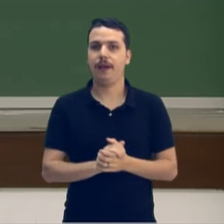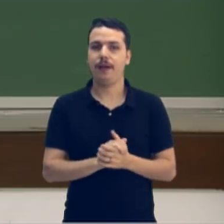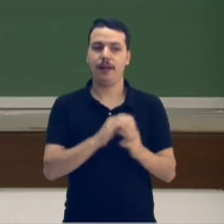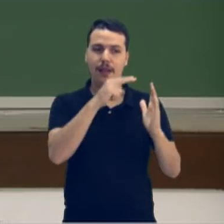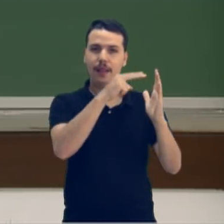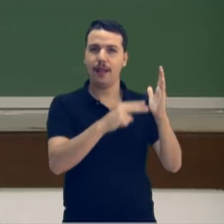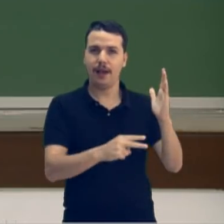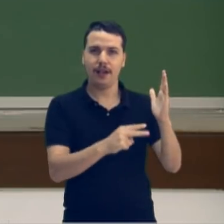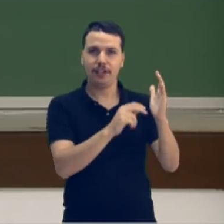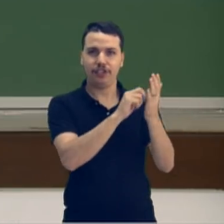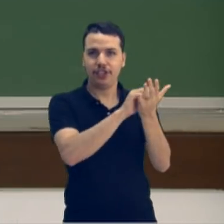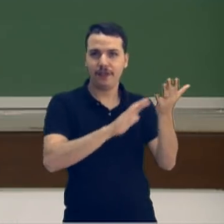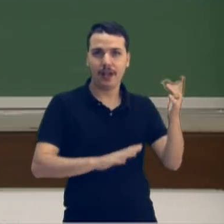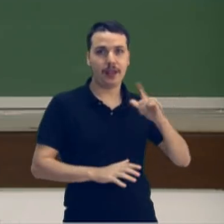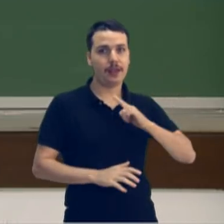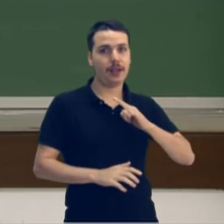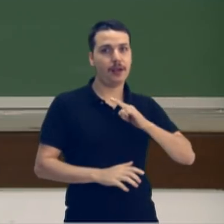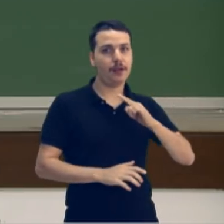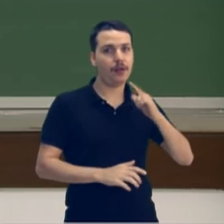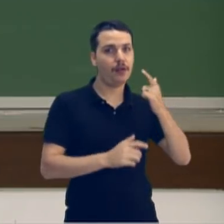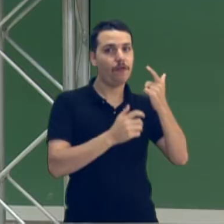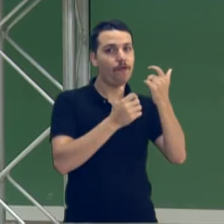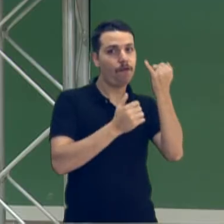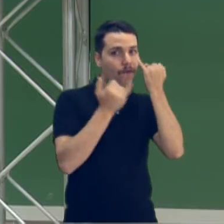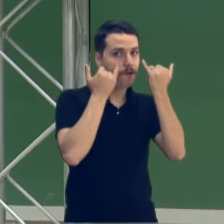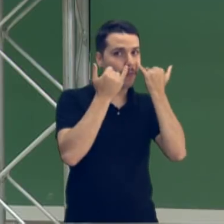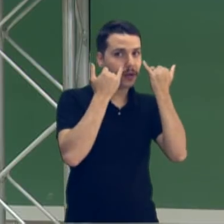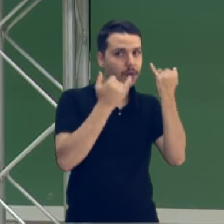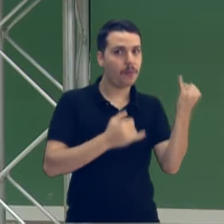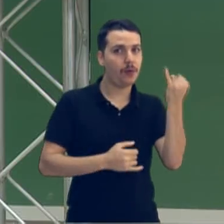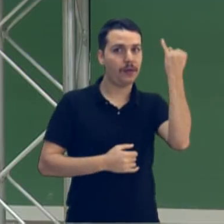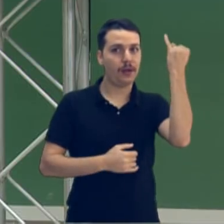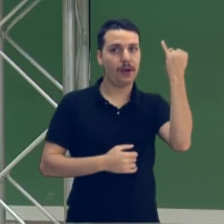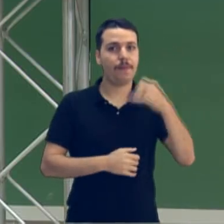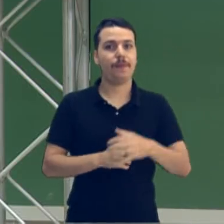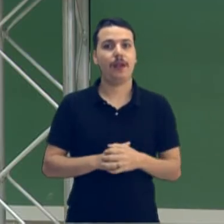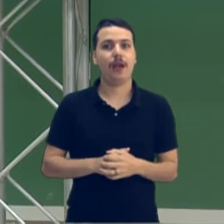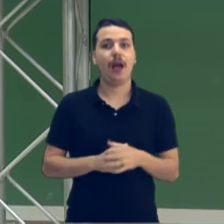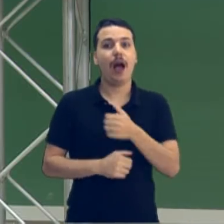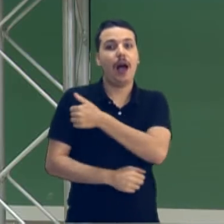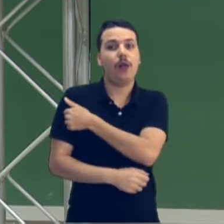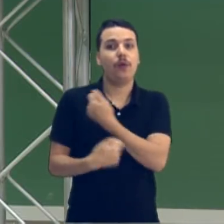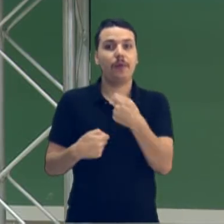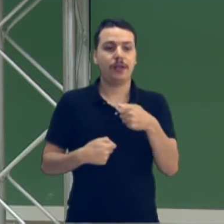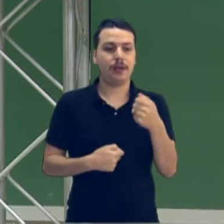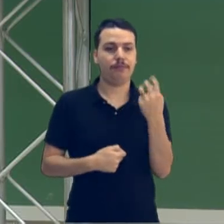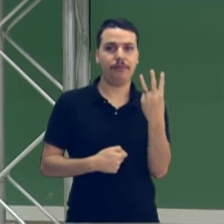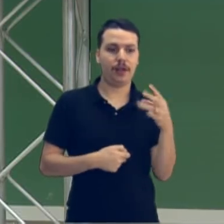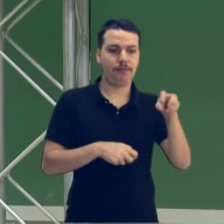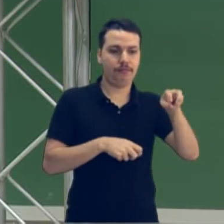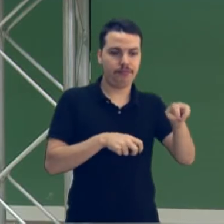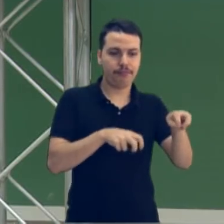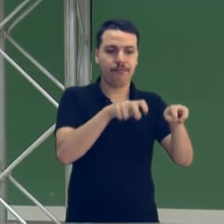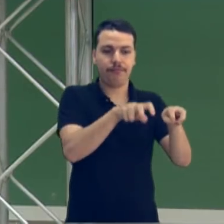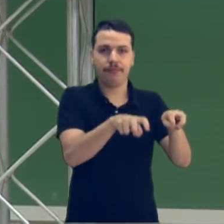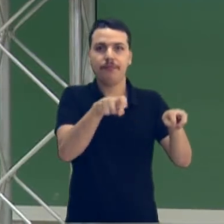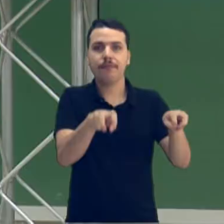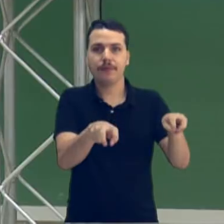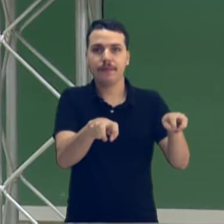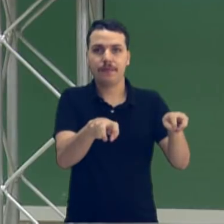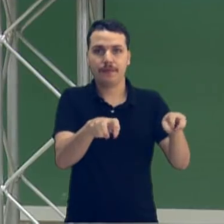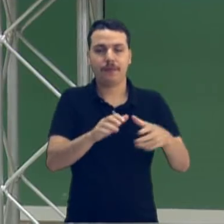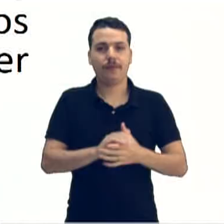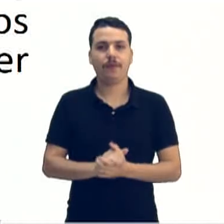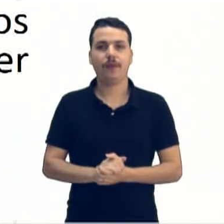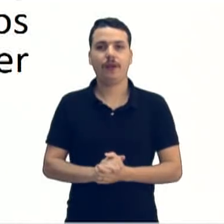aqui? Lembre-se que os alunos deverão sentar-se de 3 em 3. Analisando, os